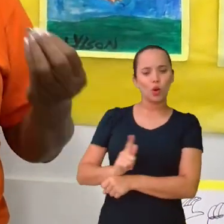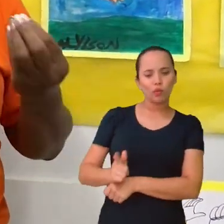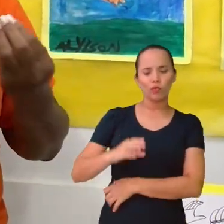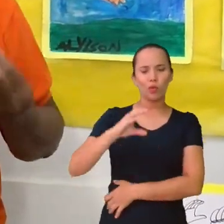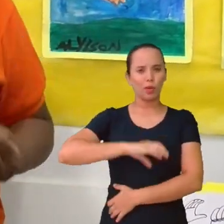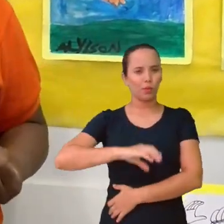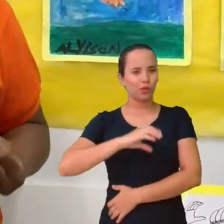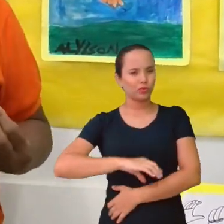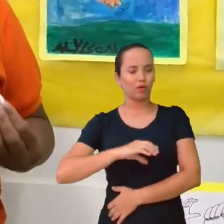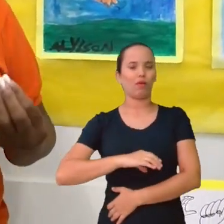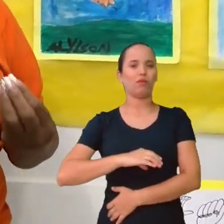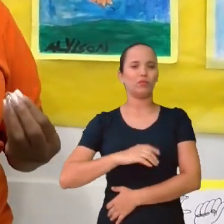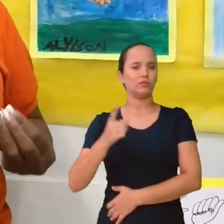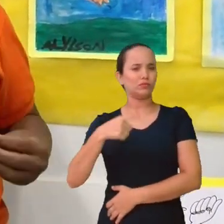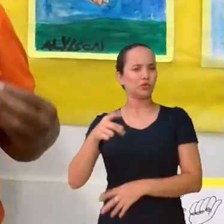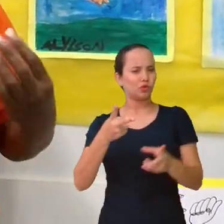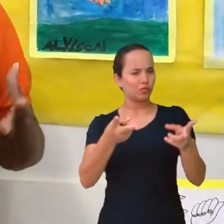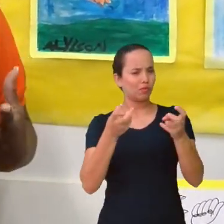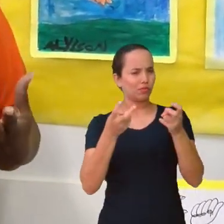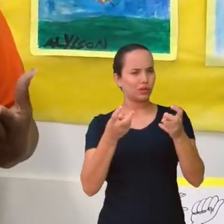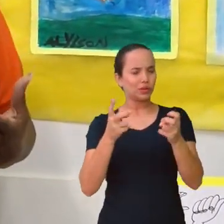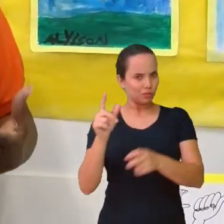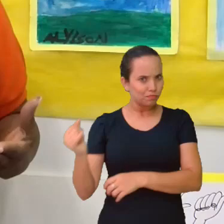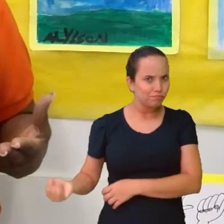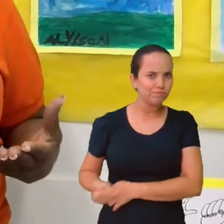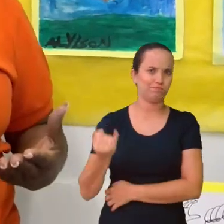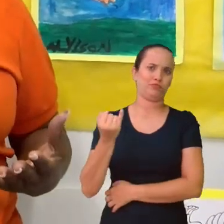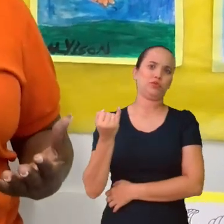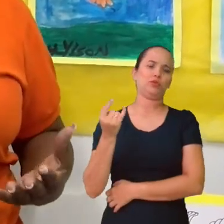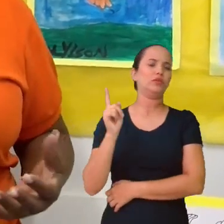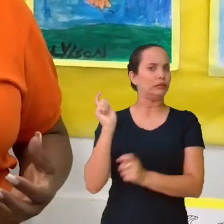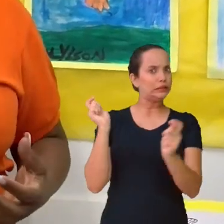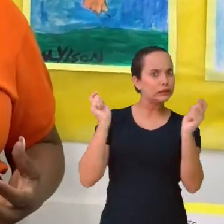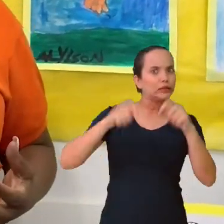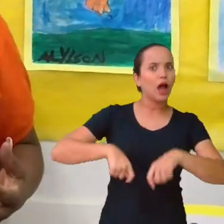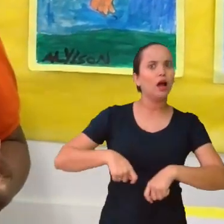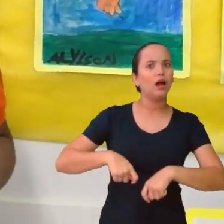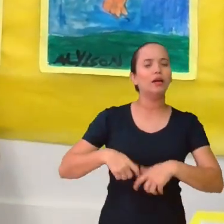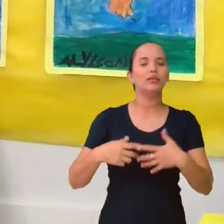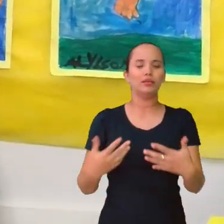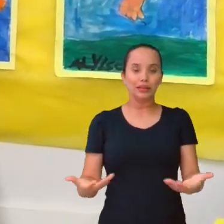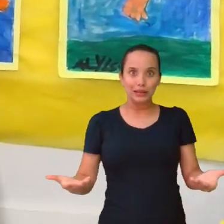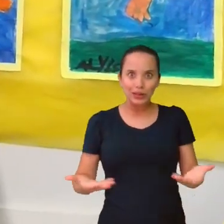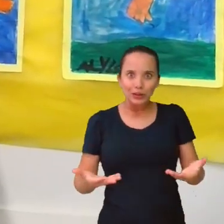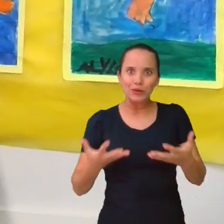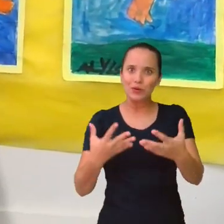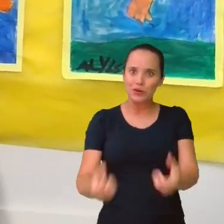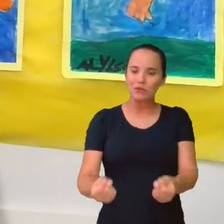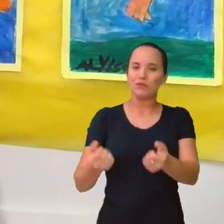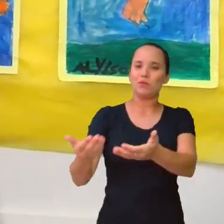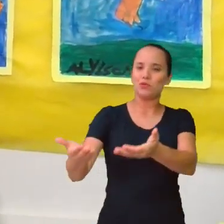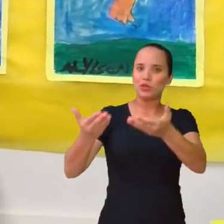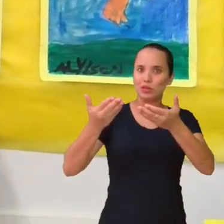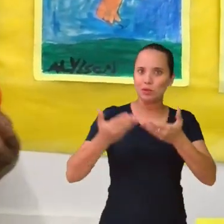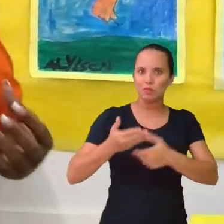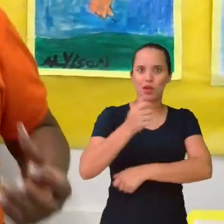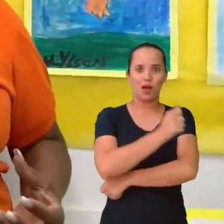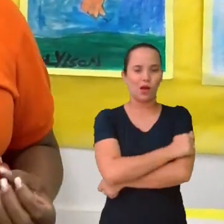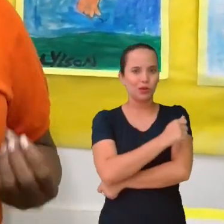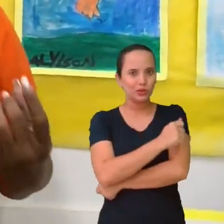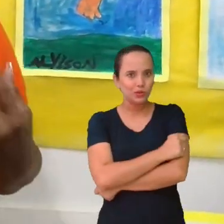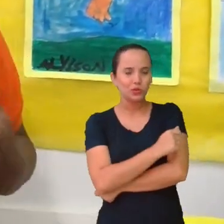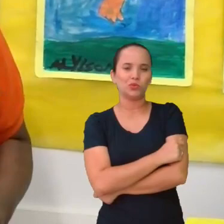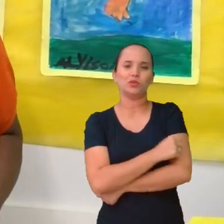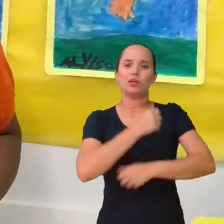português. Perceba que isso é importante, perceba que isso é possível. E vamos agora receber a estudante que